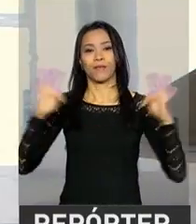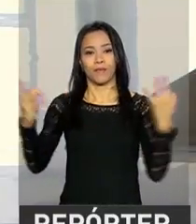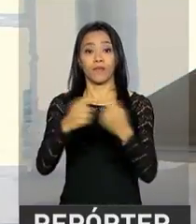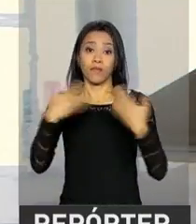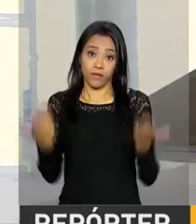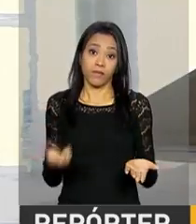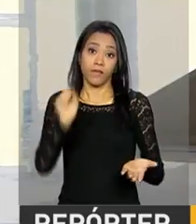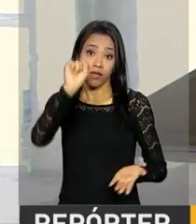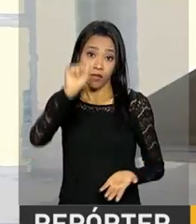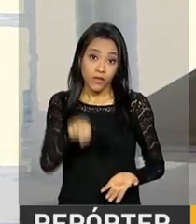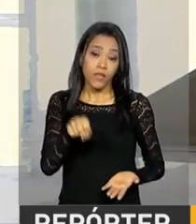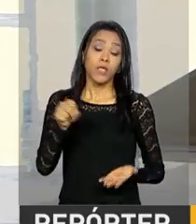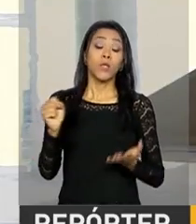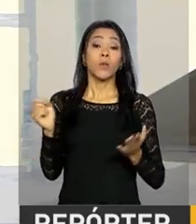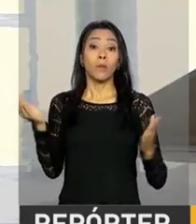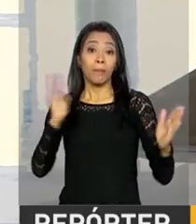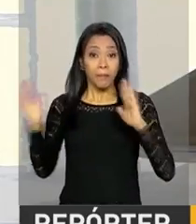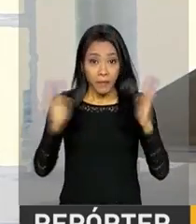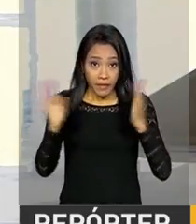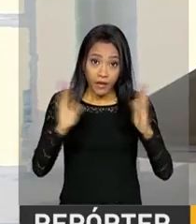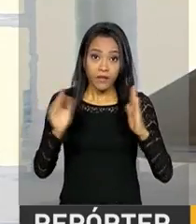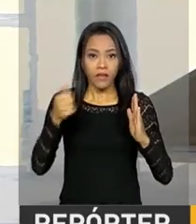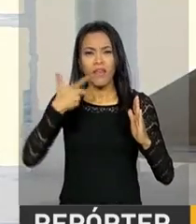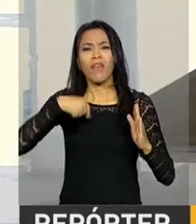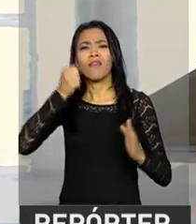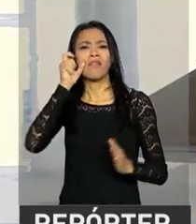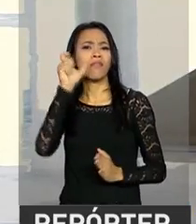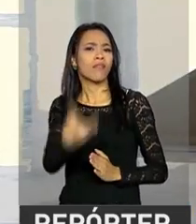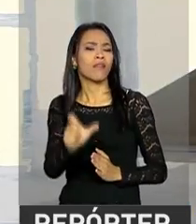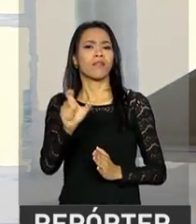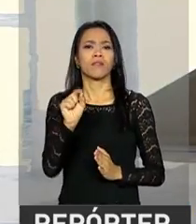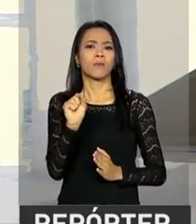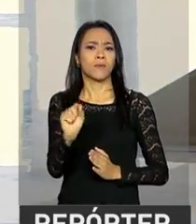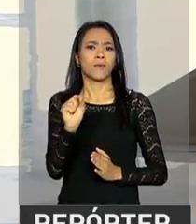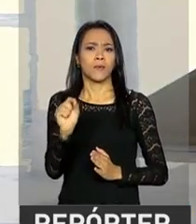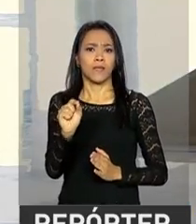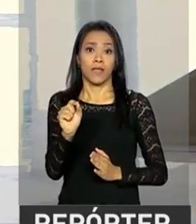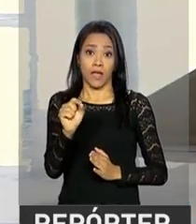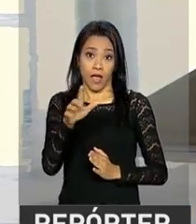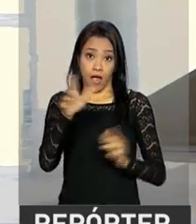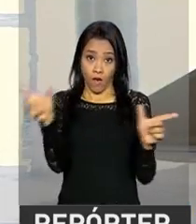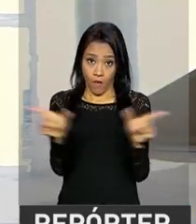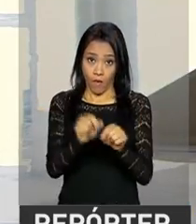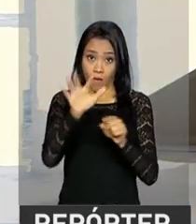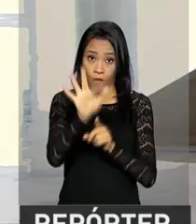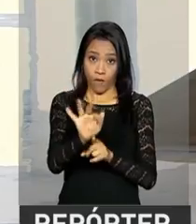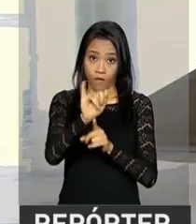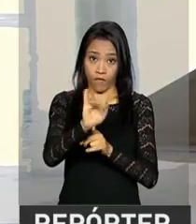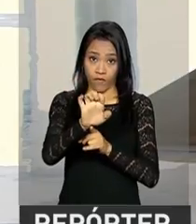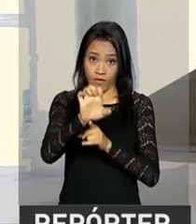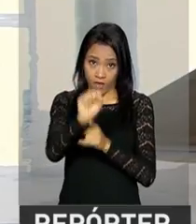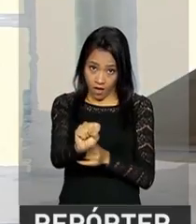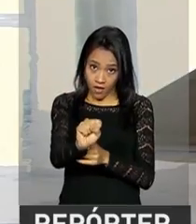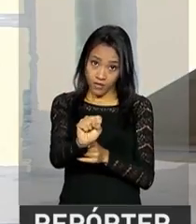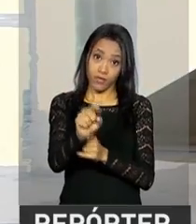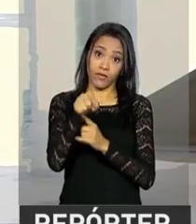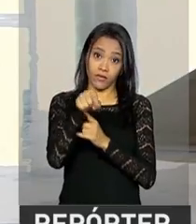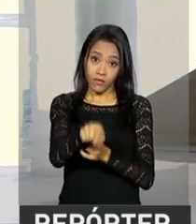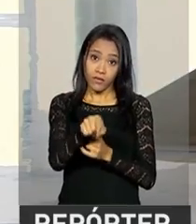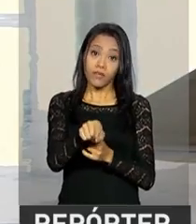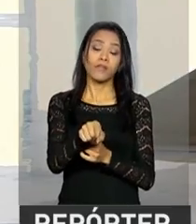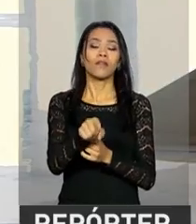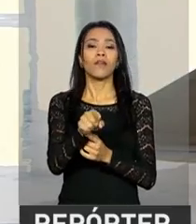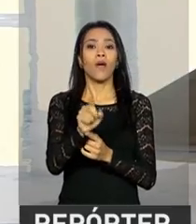isso mesmo Olha o prazo para quem tá interessado pro estudante interessado aí em concorrer ao fies por exemplo ou fundo de financiamento